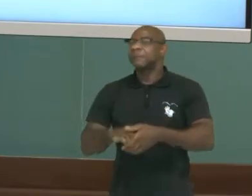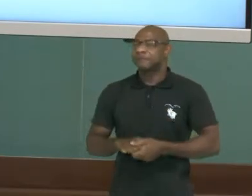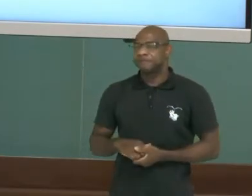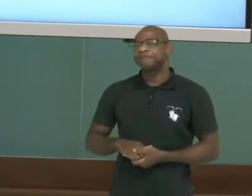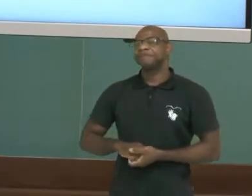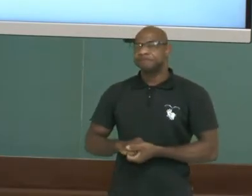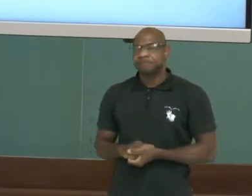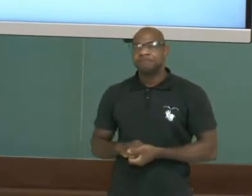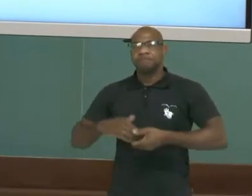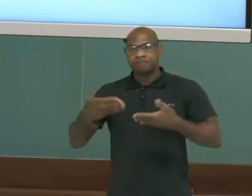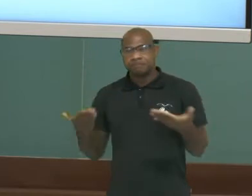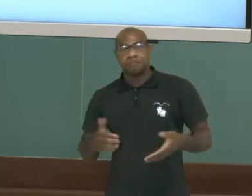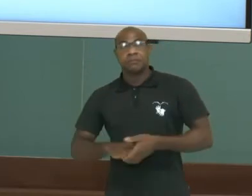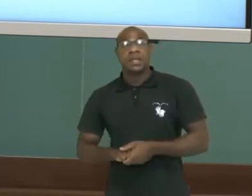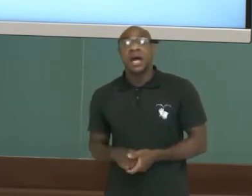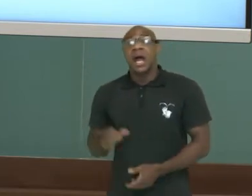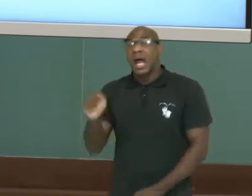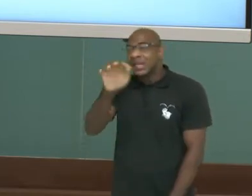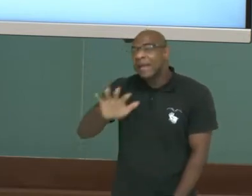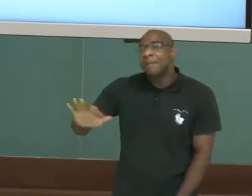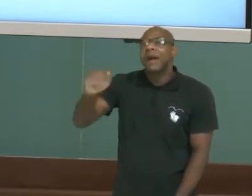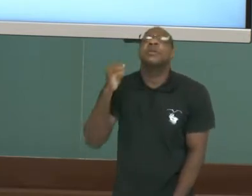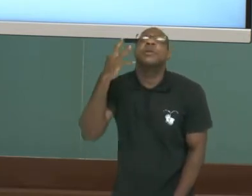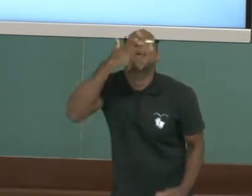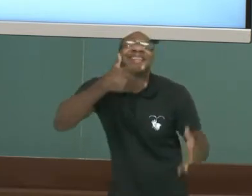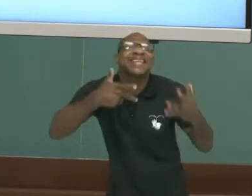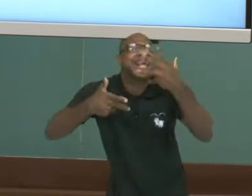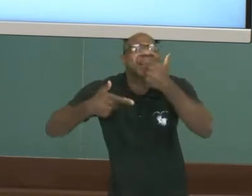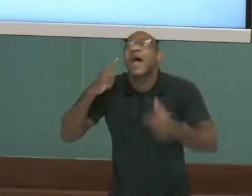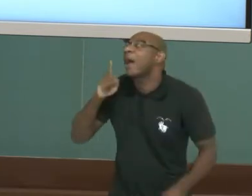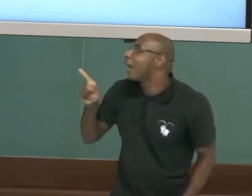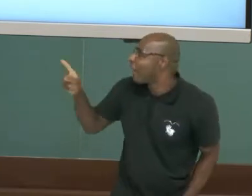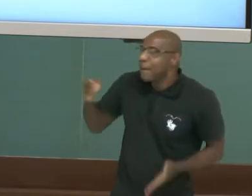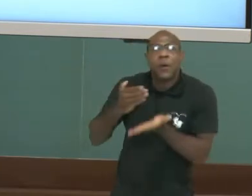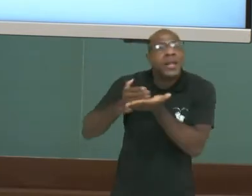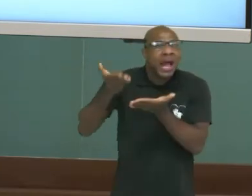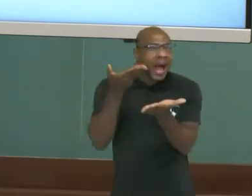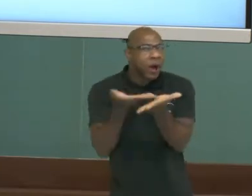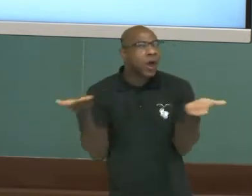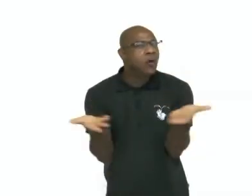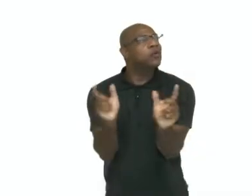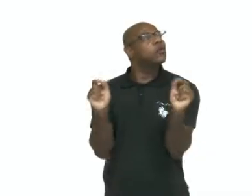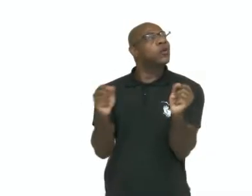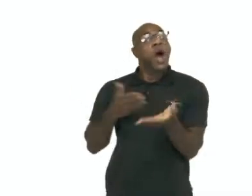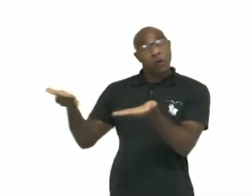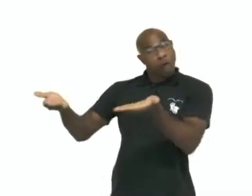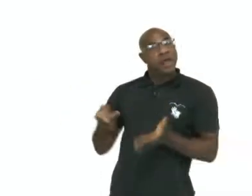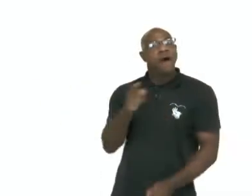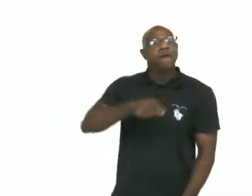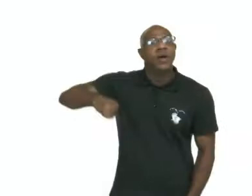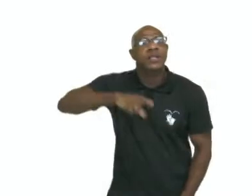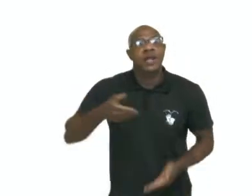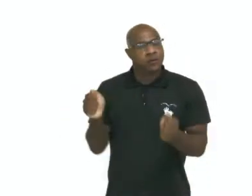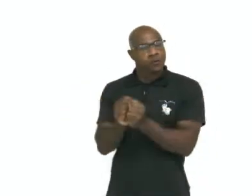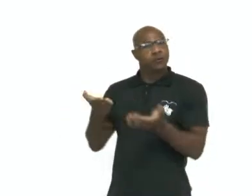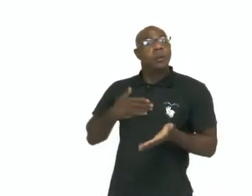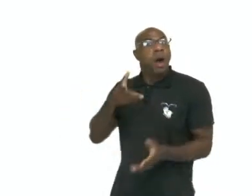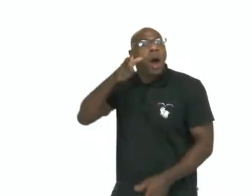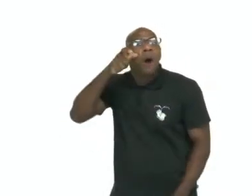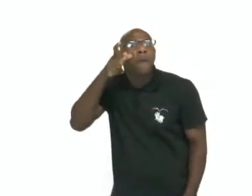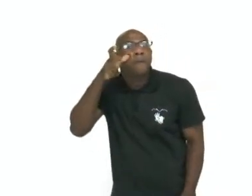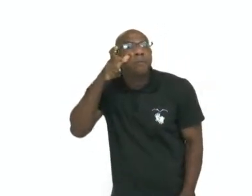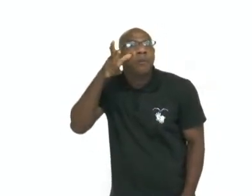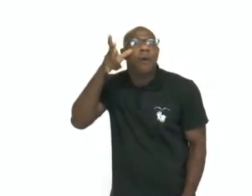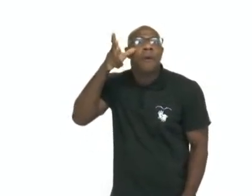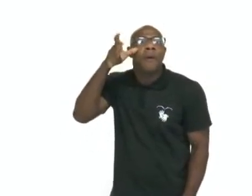Bora lá então? Essa imagem linda aqui para iniciarmos a nossa aula. Quero convidar você aqui comigo para observar essa